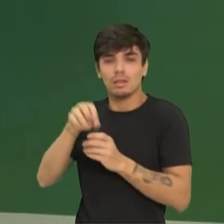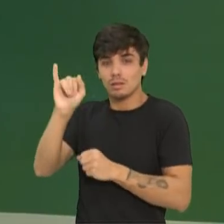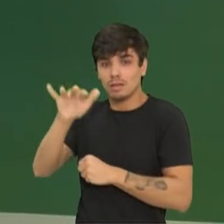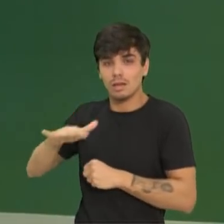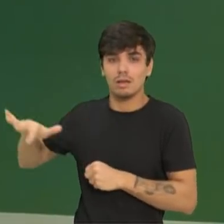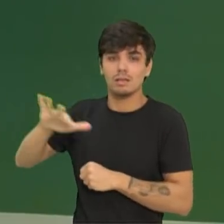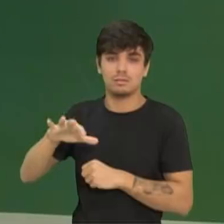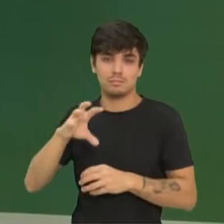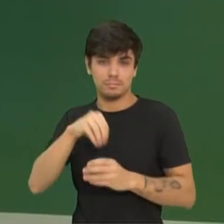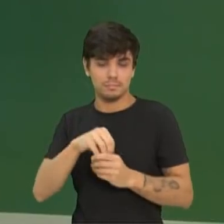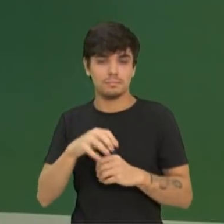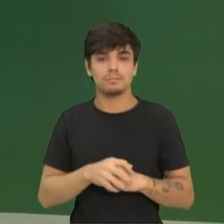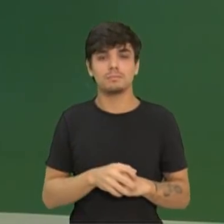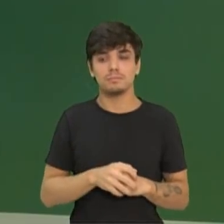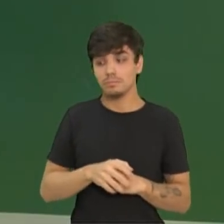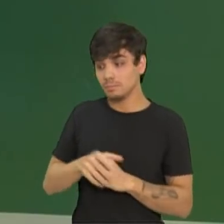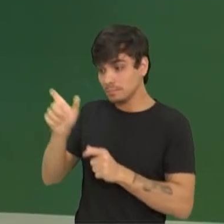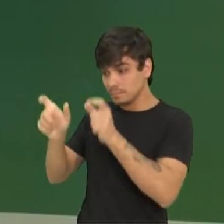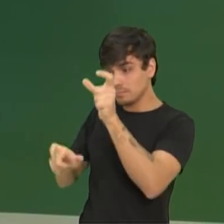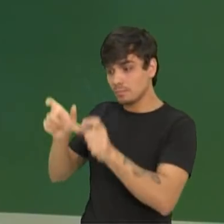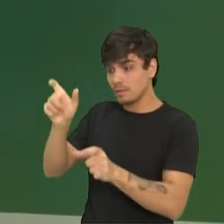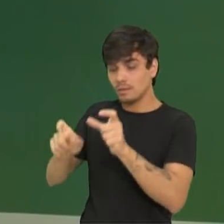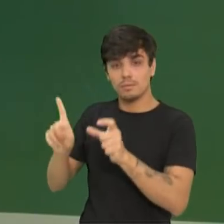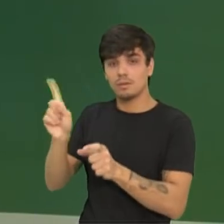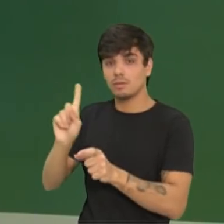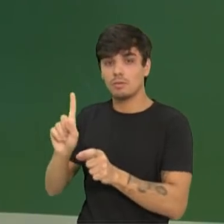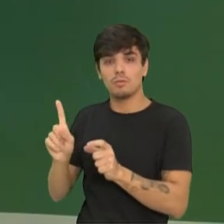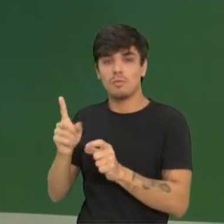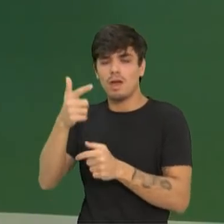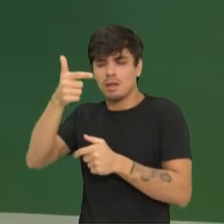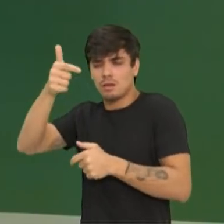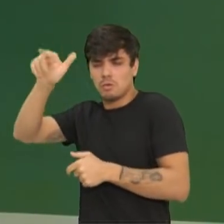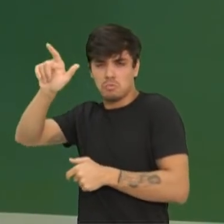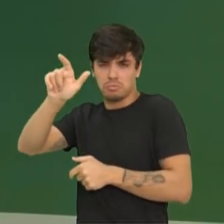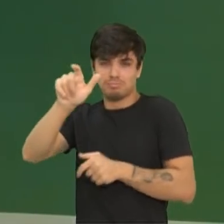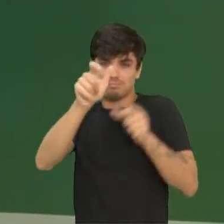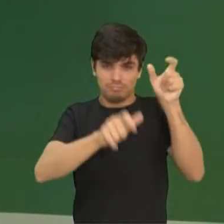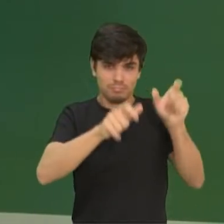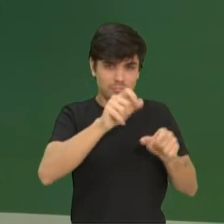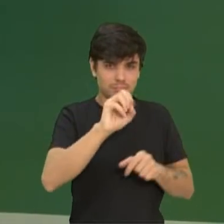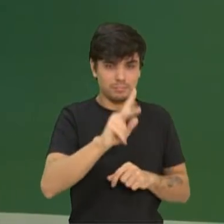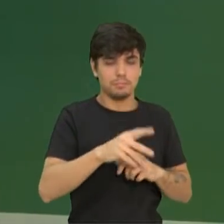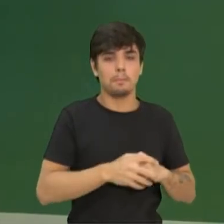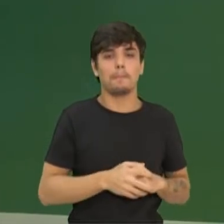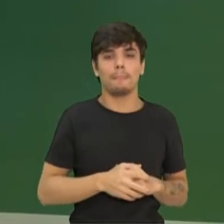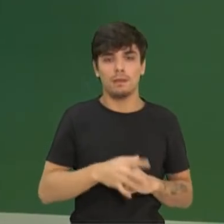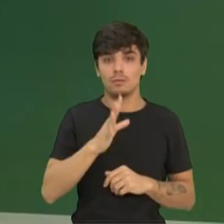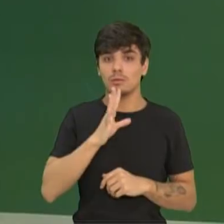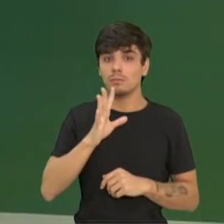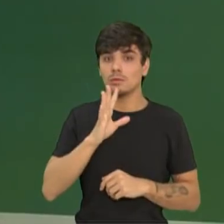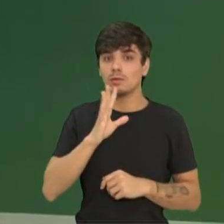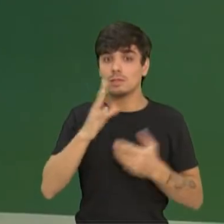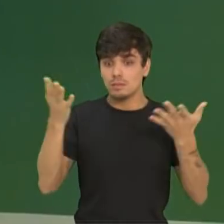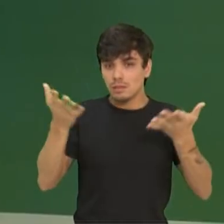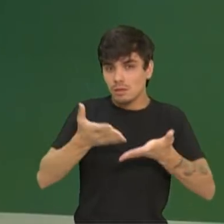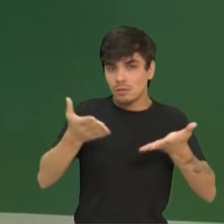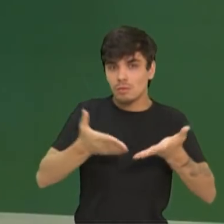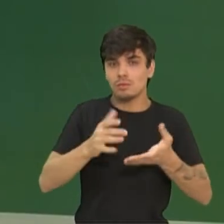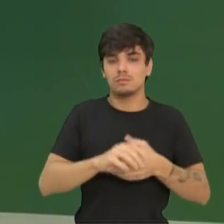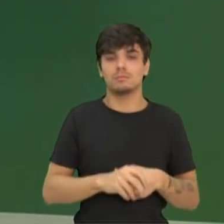ter nessa ilha. Esses personagens não são o Kiko e o Oscar, são outros personagens. Nós vamos conhecê-los nesse fragmento de